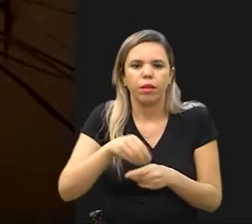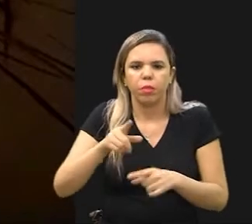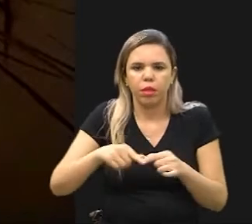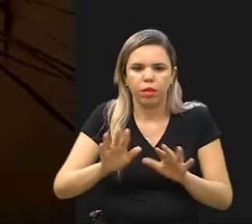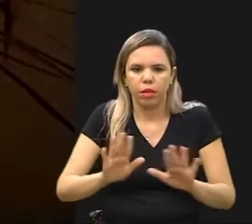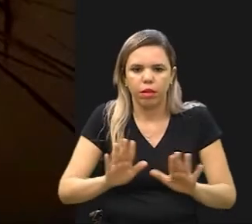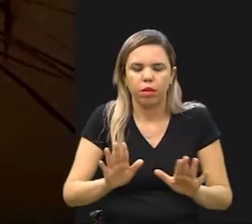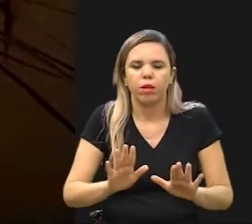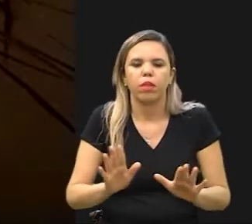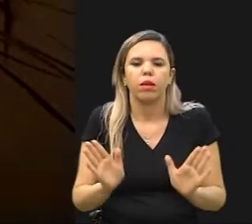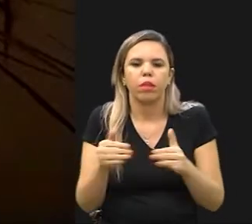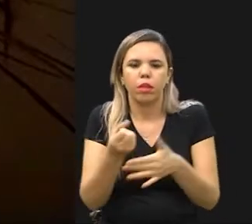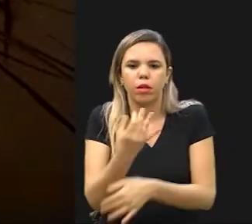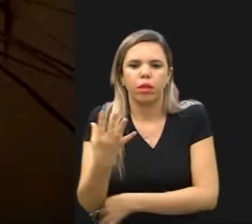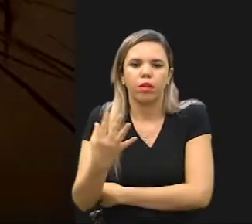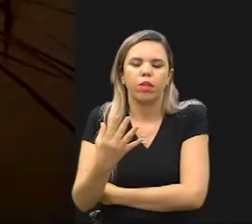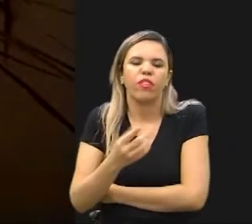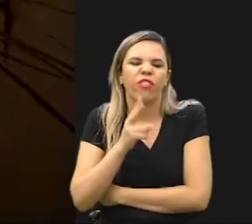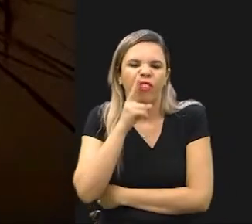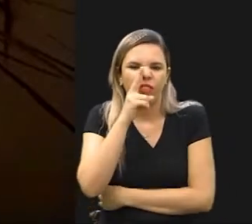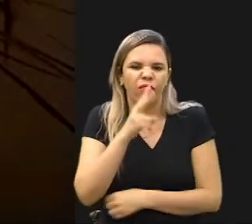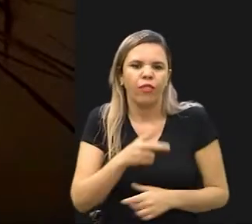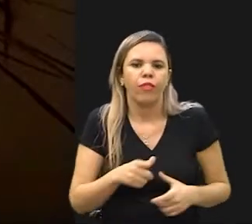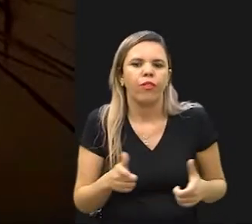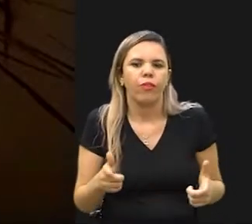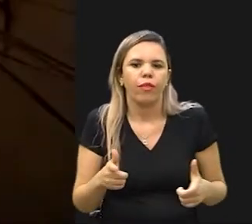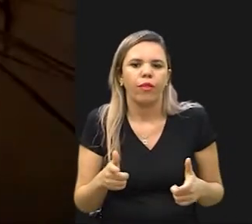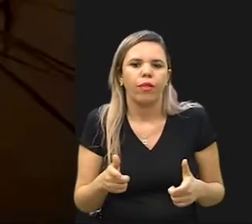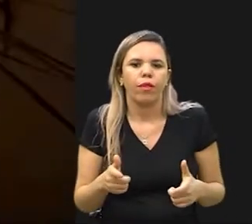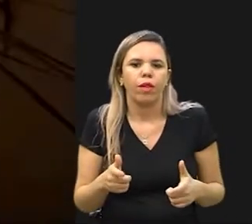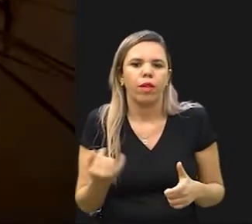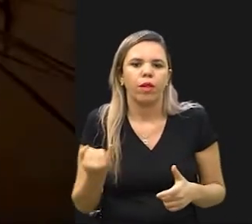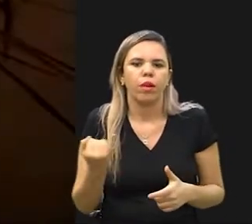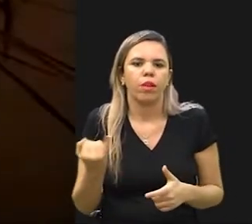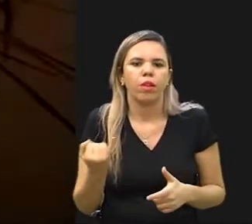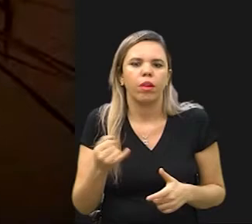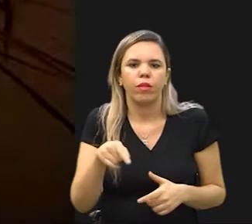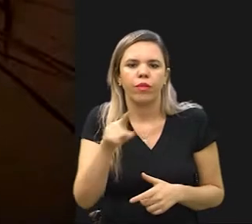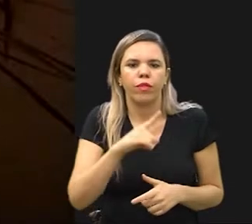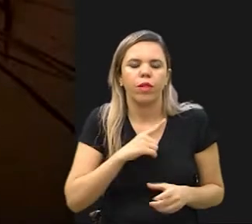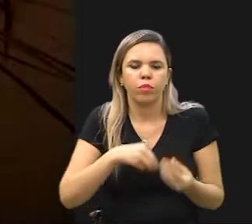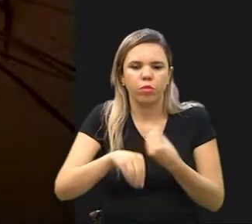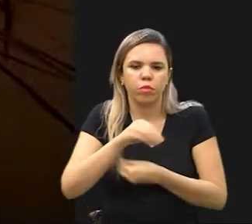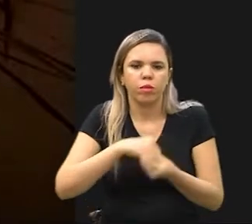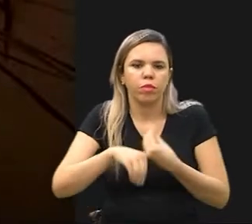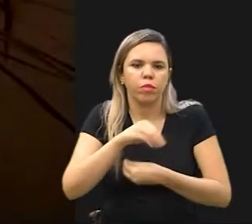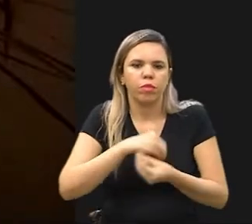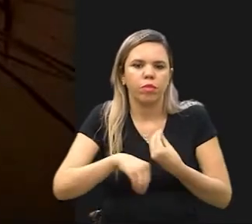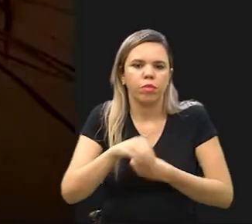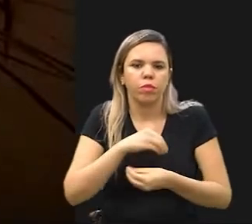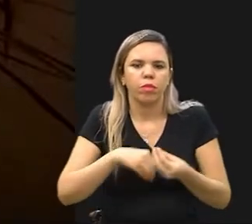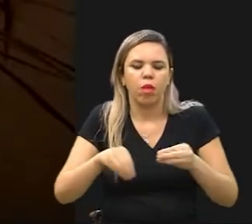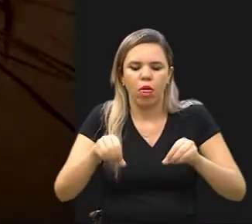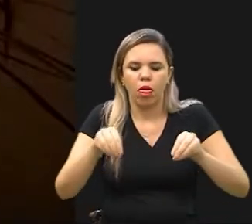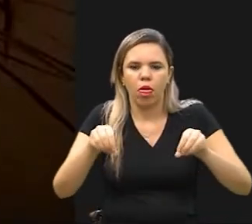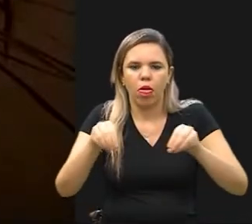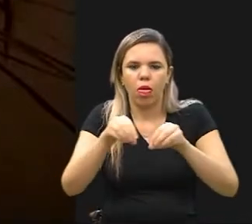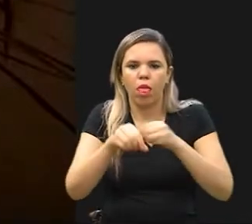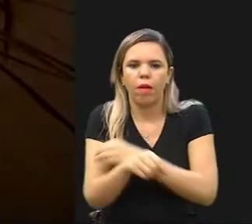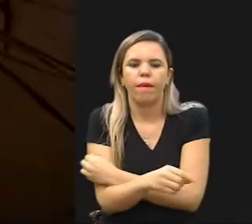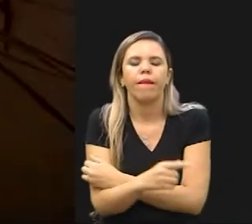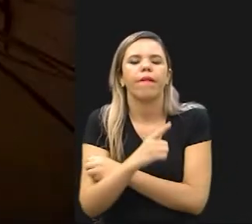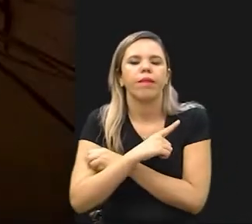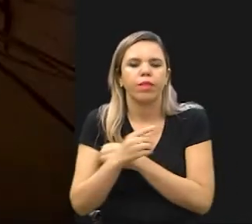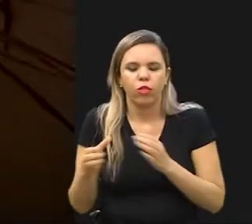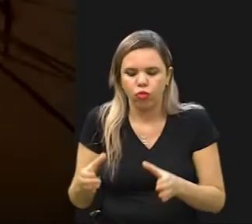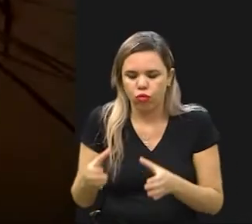direto desse material, é uma concentração muito forte. Esse adubo, ele é importante para você misturar com a terra. Você